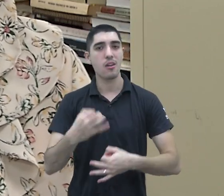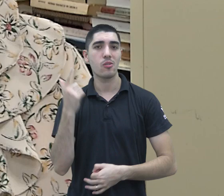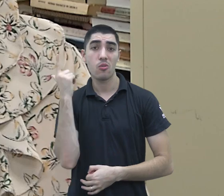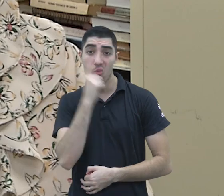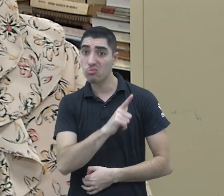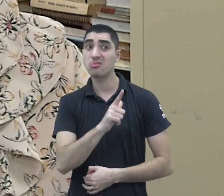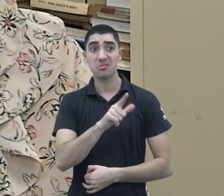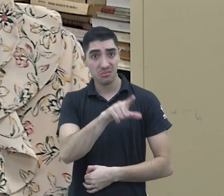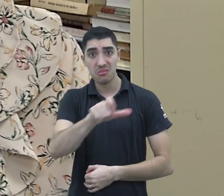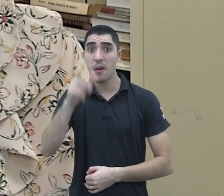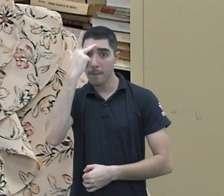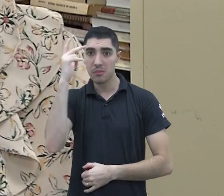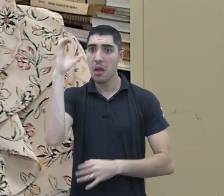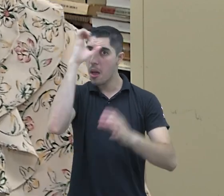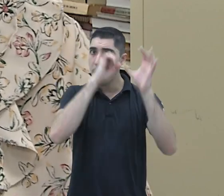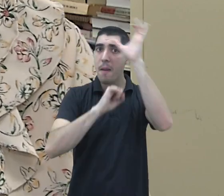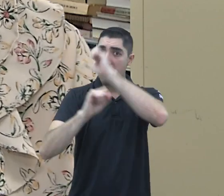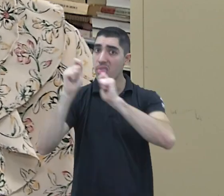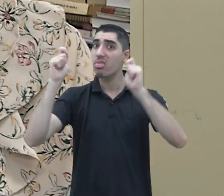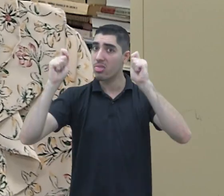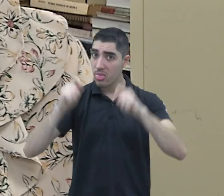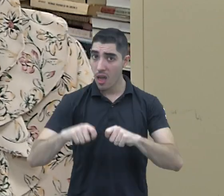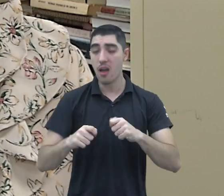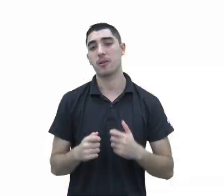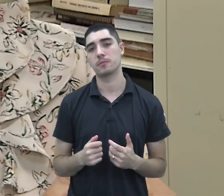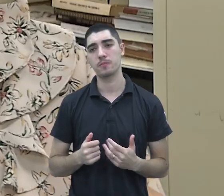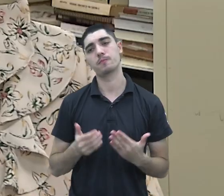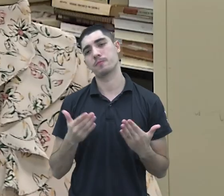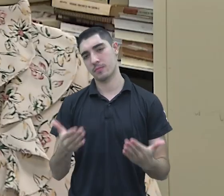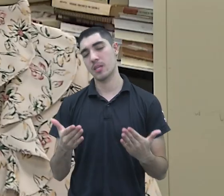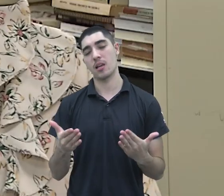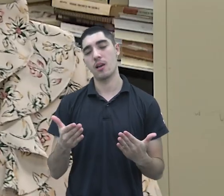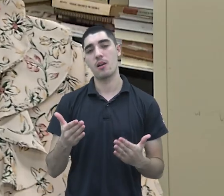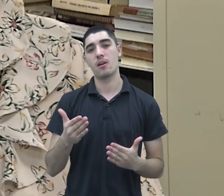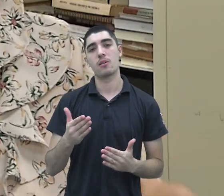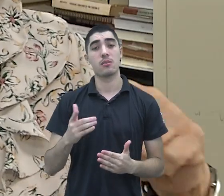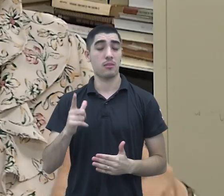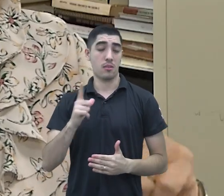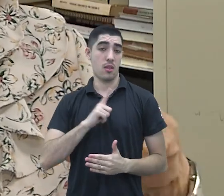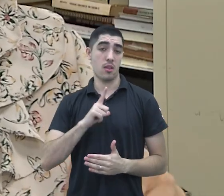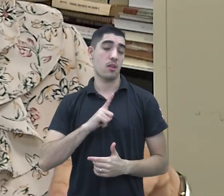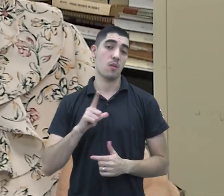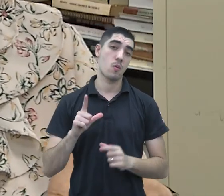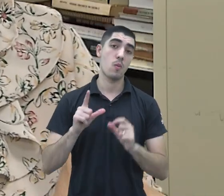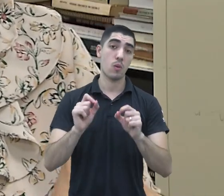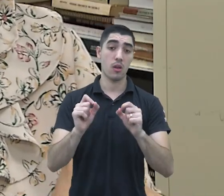correta e isso tem gerado bons resultados, porque cumpre